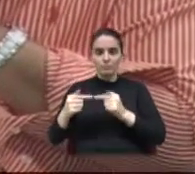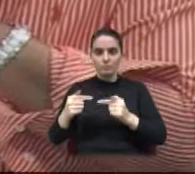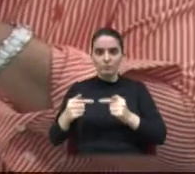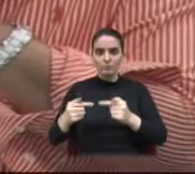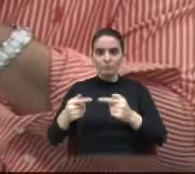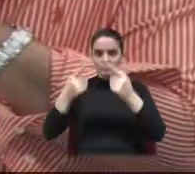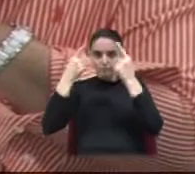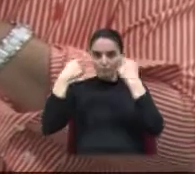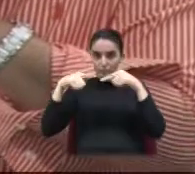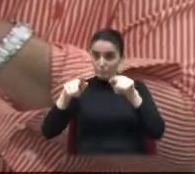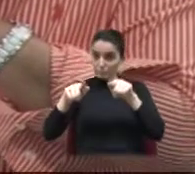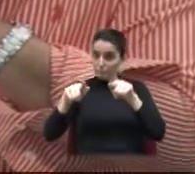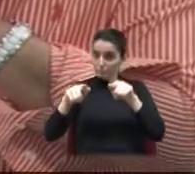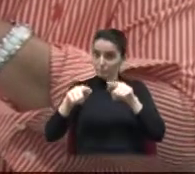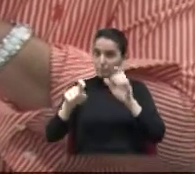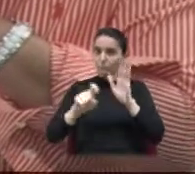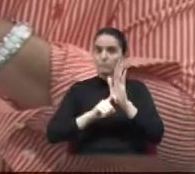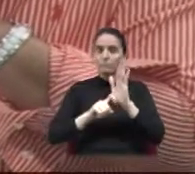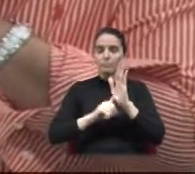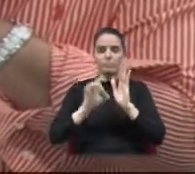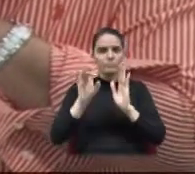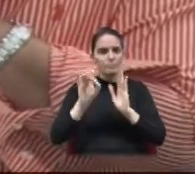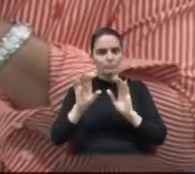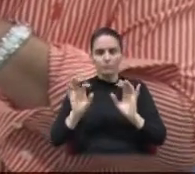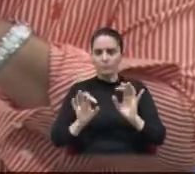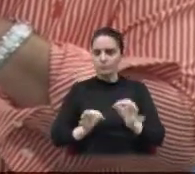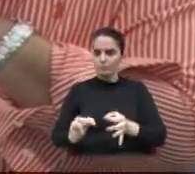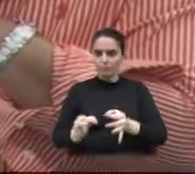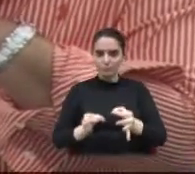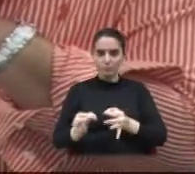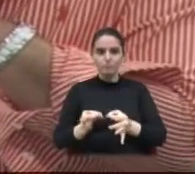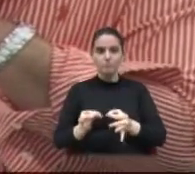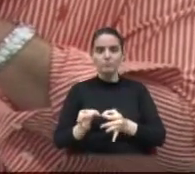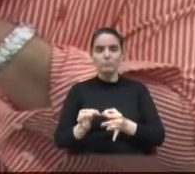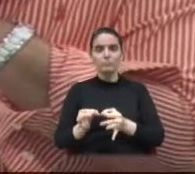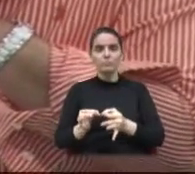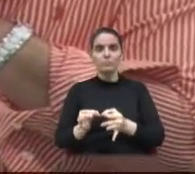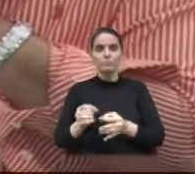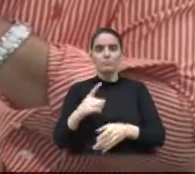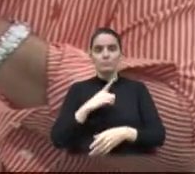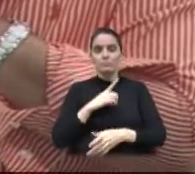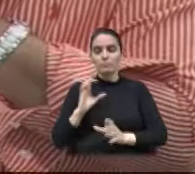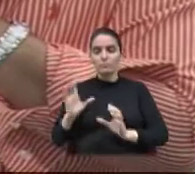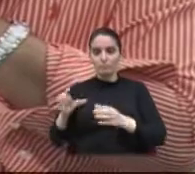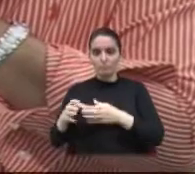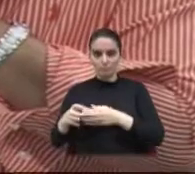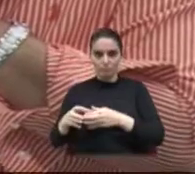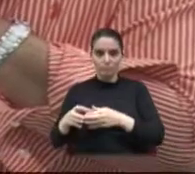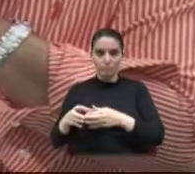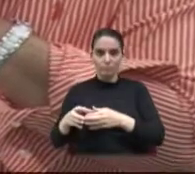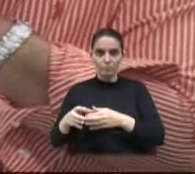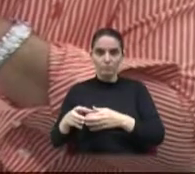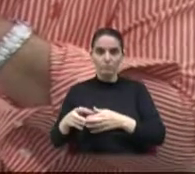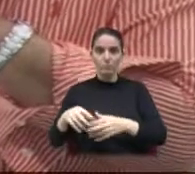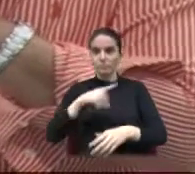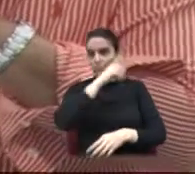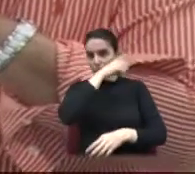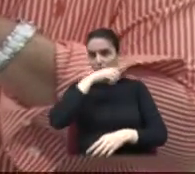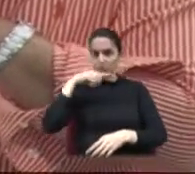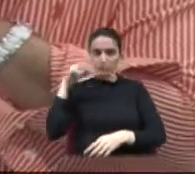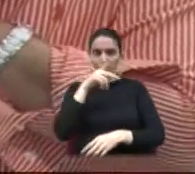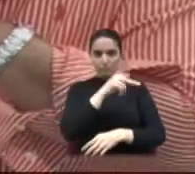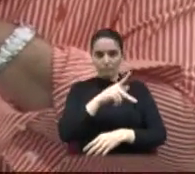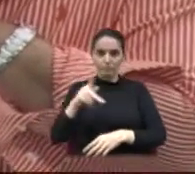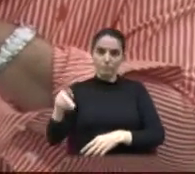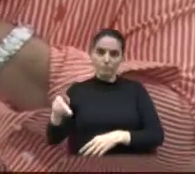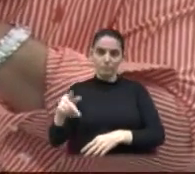nossa cidade. É apenas um projeto para nós, aqui temos uma comissão, do qual eu sou a presidente, e a gente institui